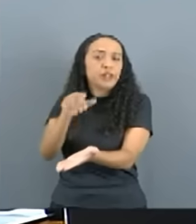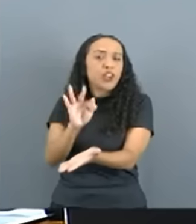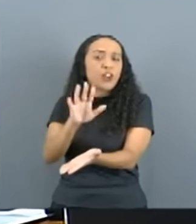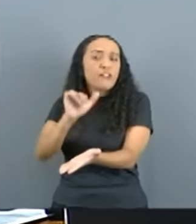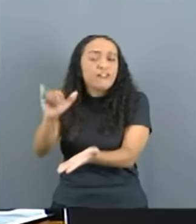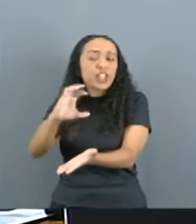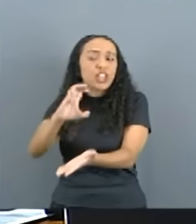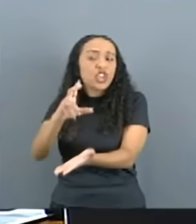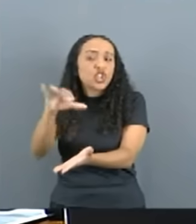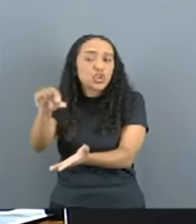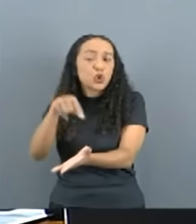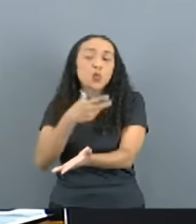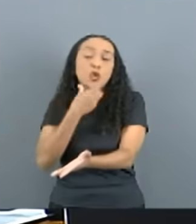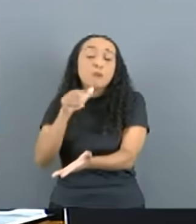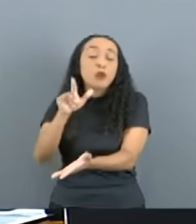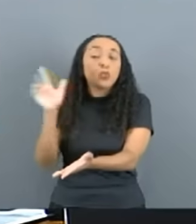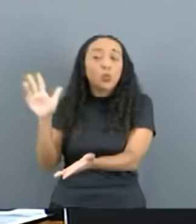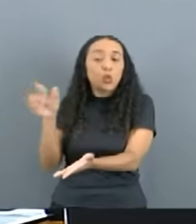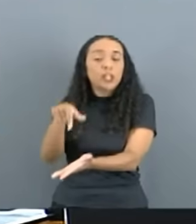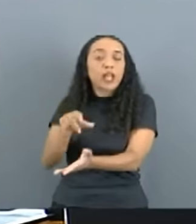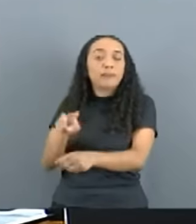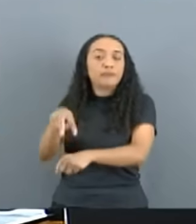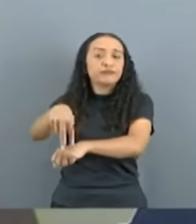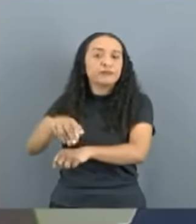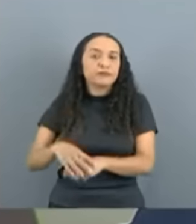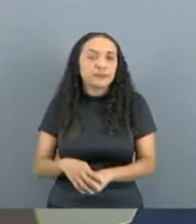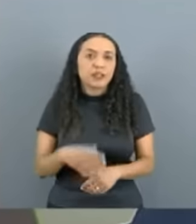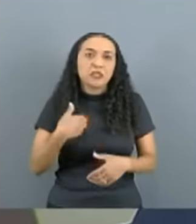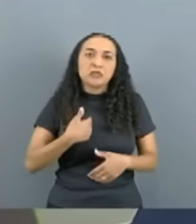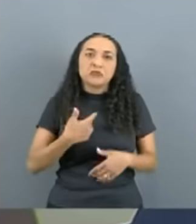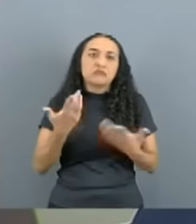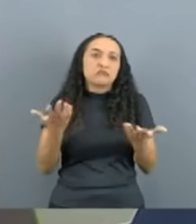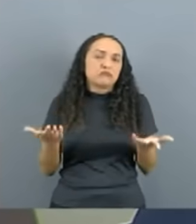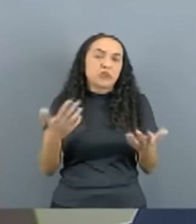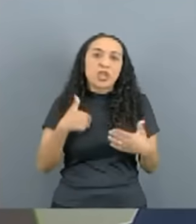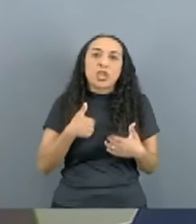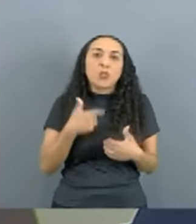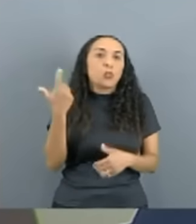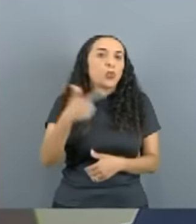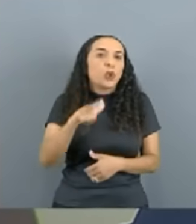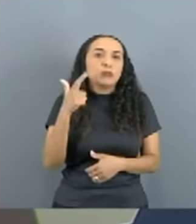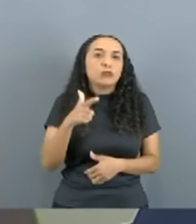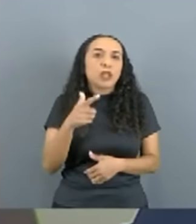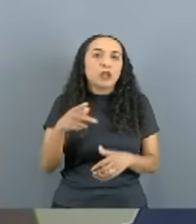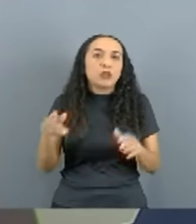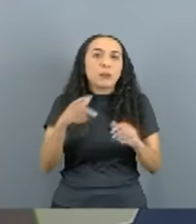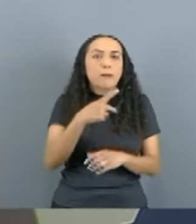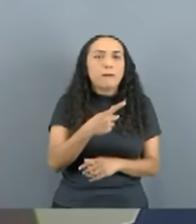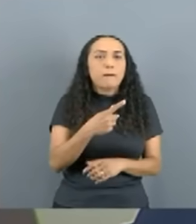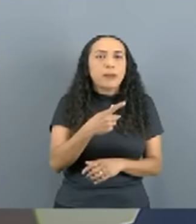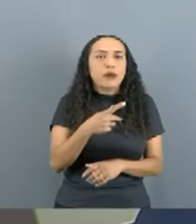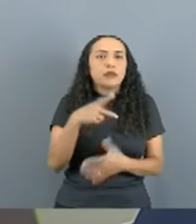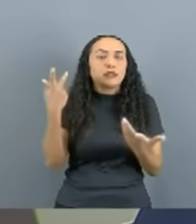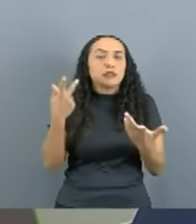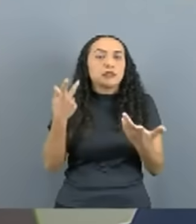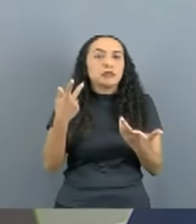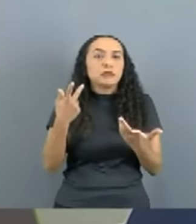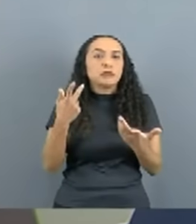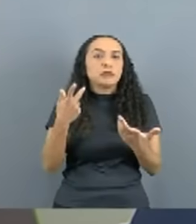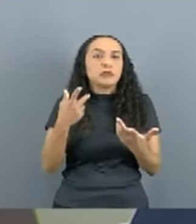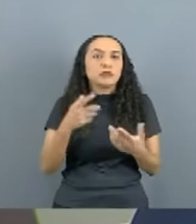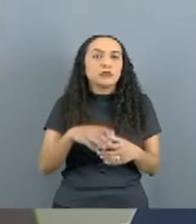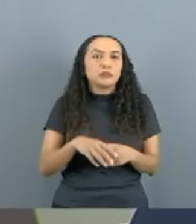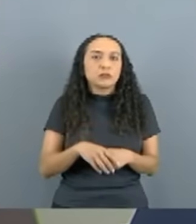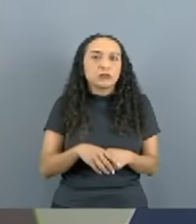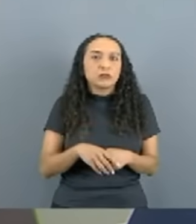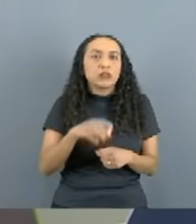Chico, irmão do Lula, está à frente? Senador, eu não tenho procuração da AGU aqui para falar sobre seus... Não, nesse